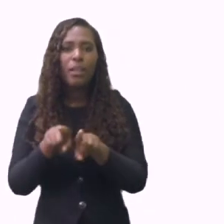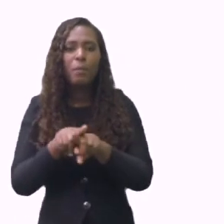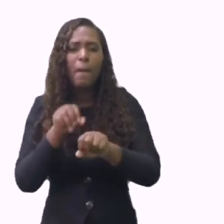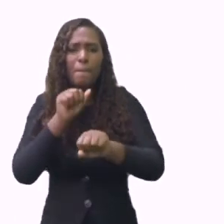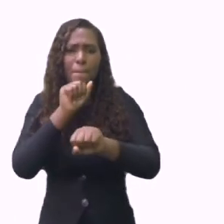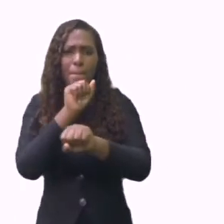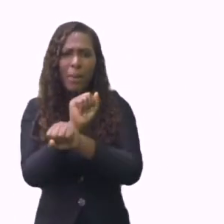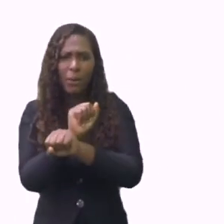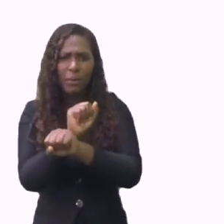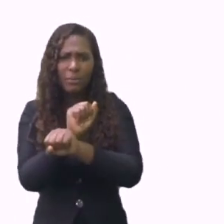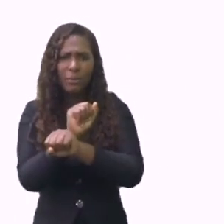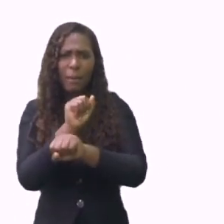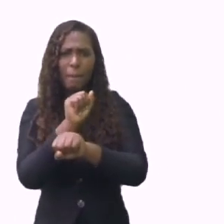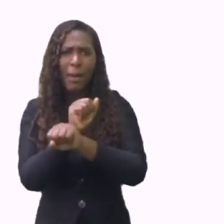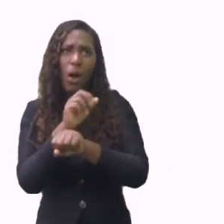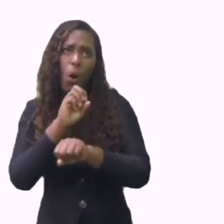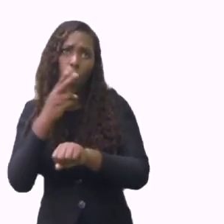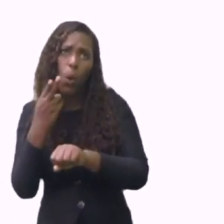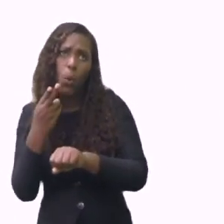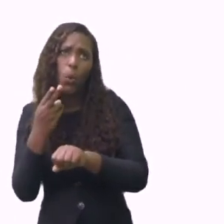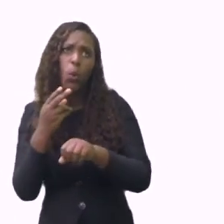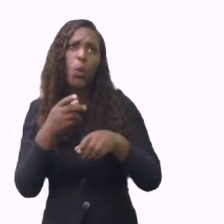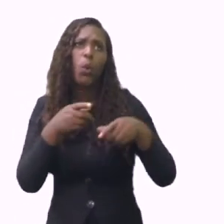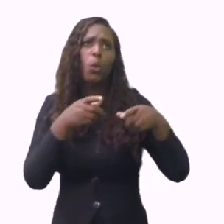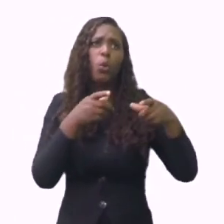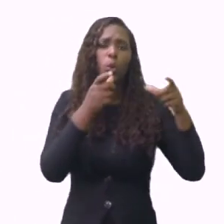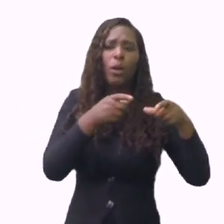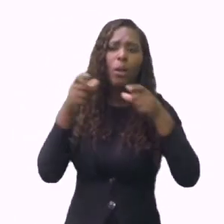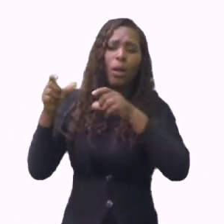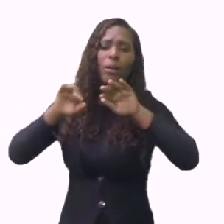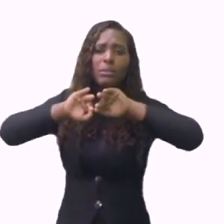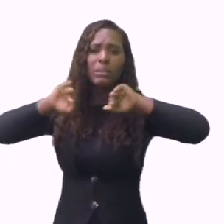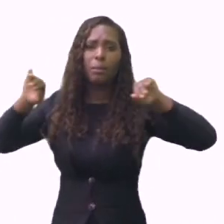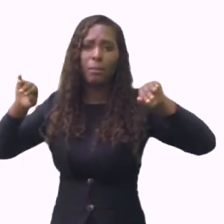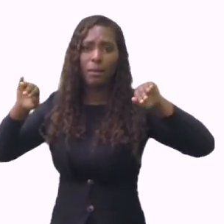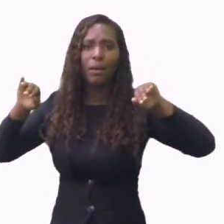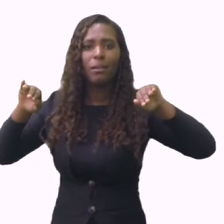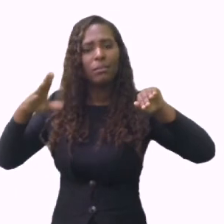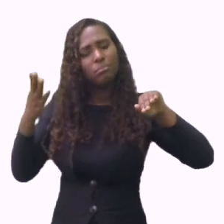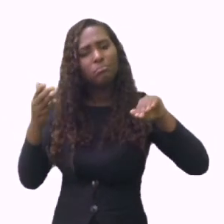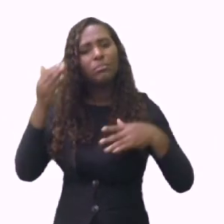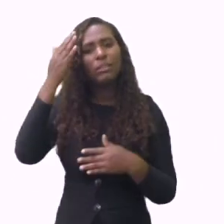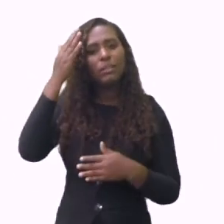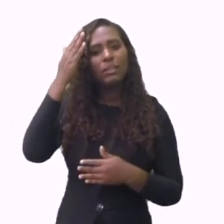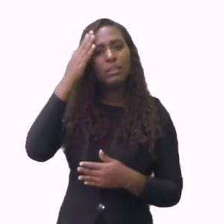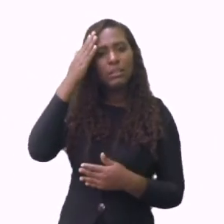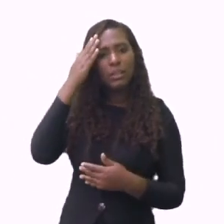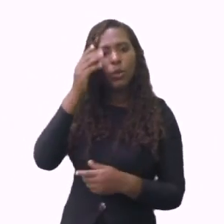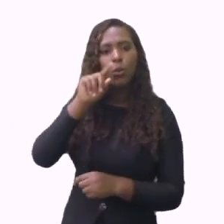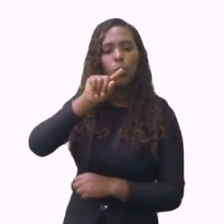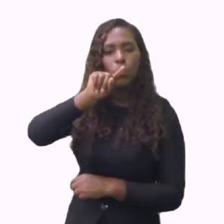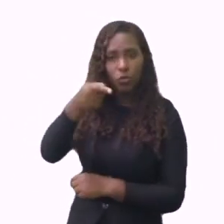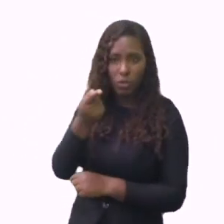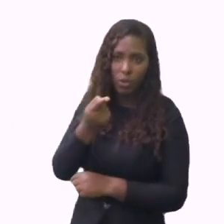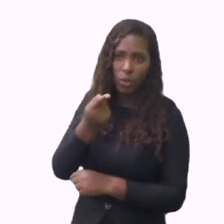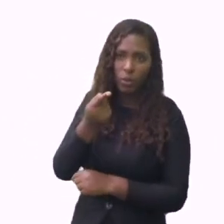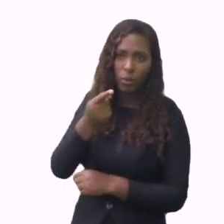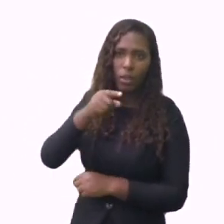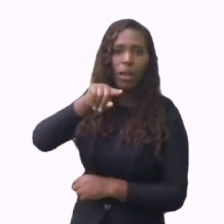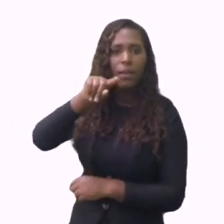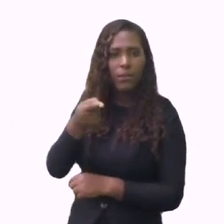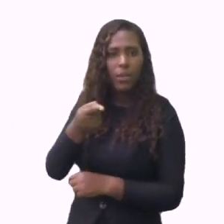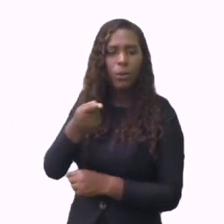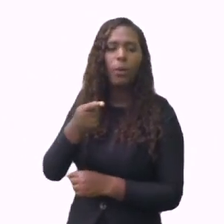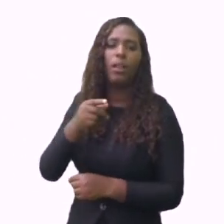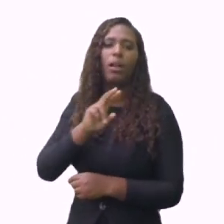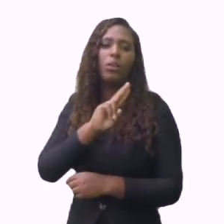ou separação de elementos. Quem que é? A vírgula. Vírgula, repitam comigo o nome,